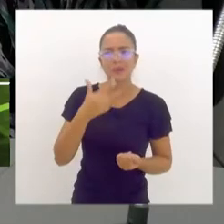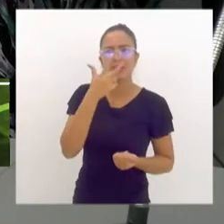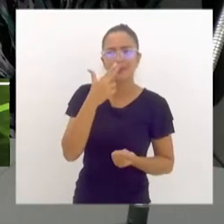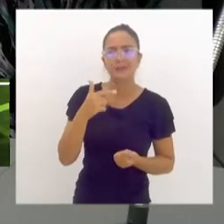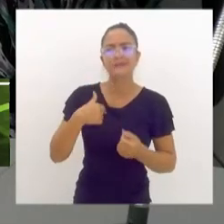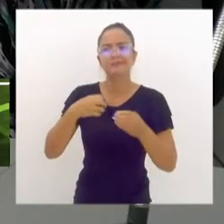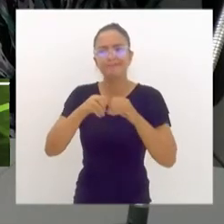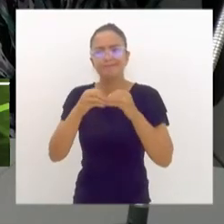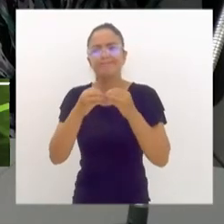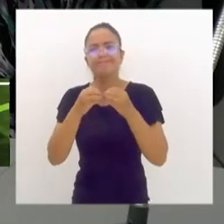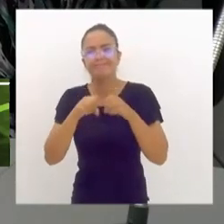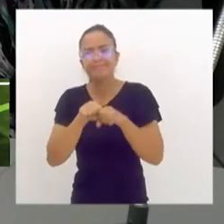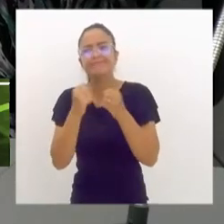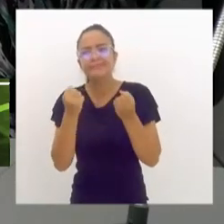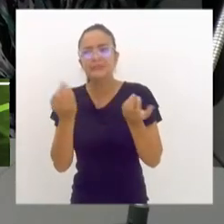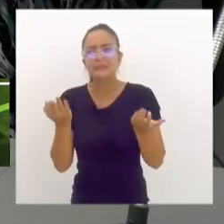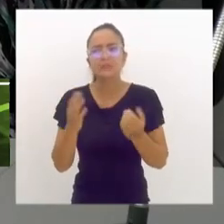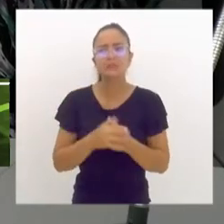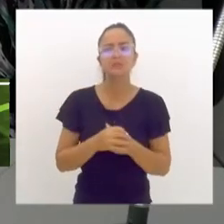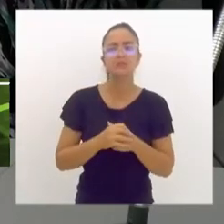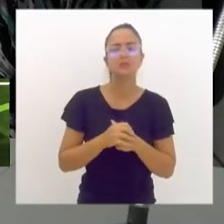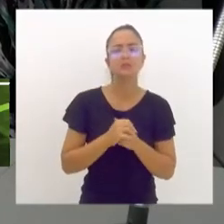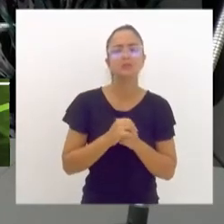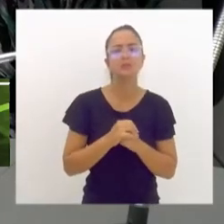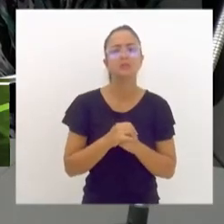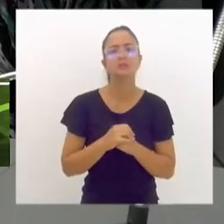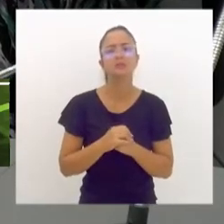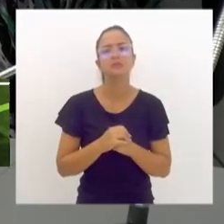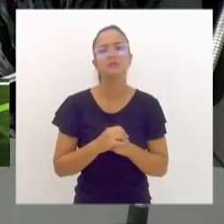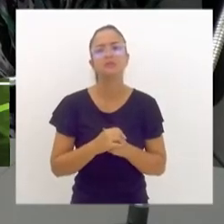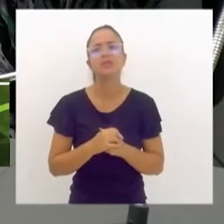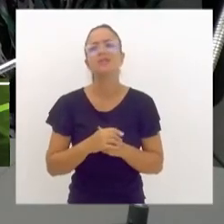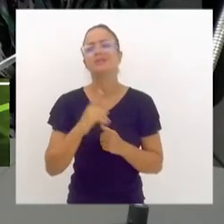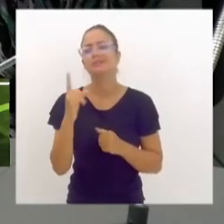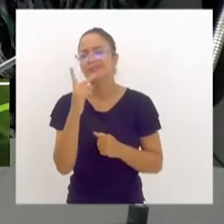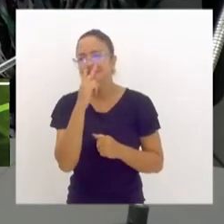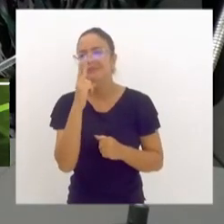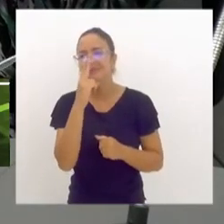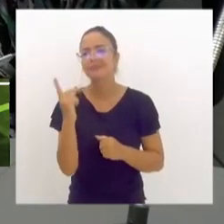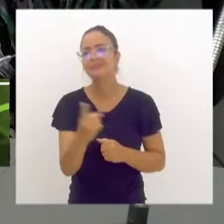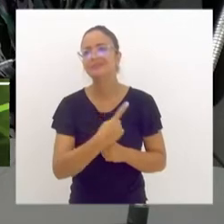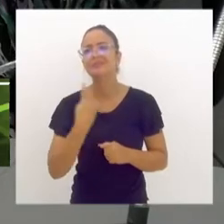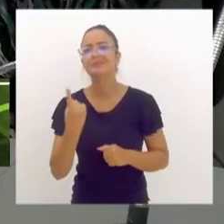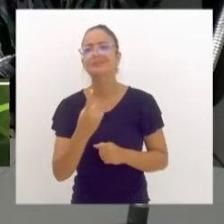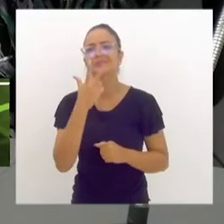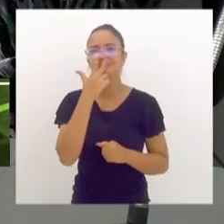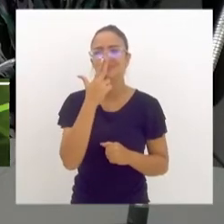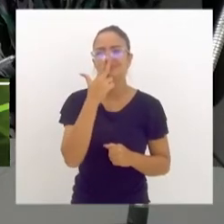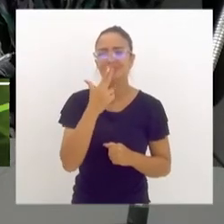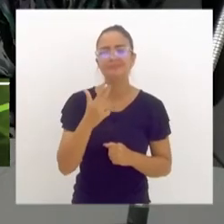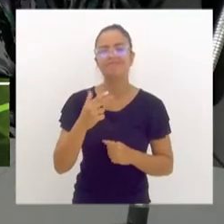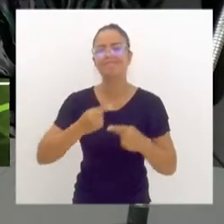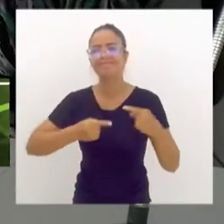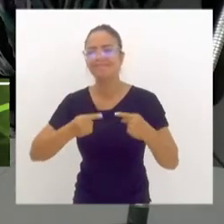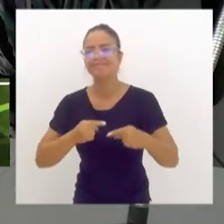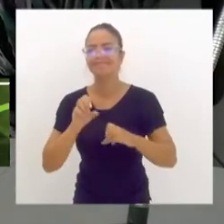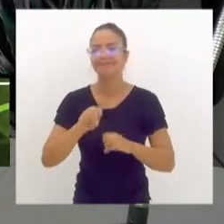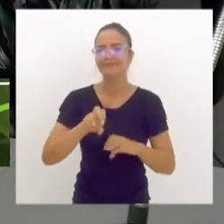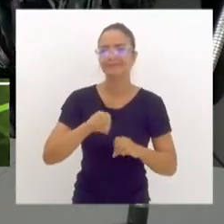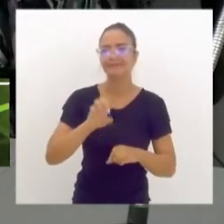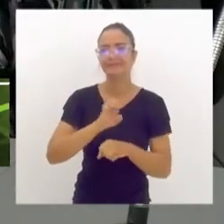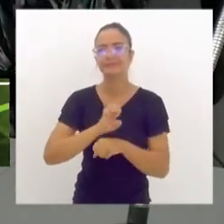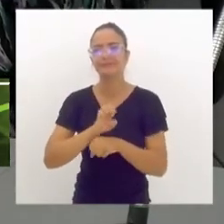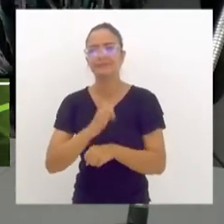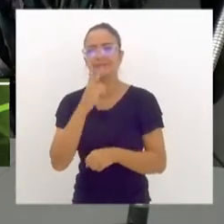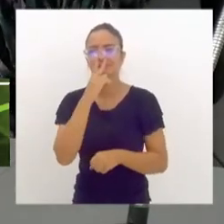né? Isso, mais uma vez, mostra quão atrás a gente está em termos de política educacional do Estado, né? Que muitas vezes fica